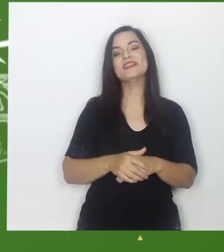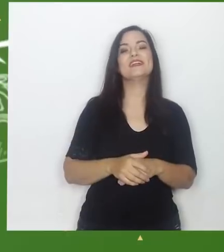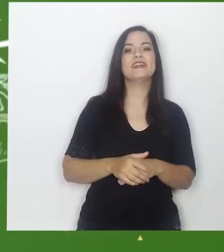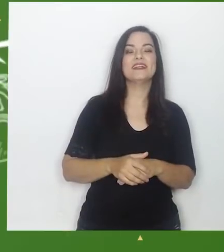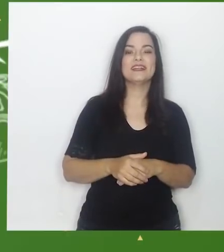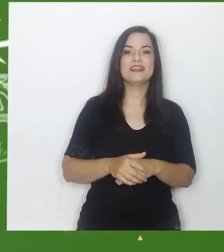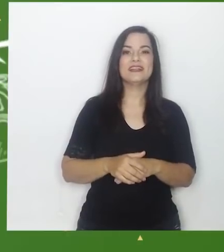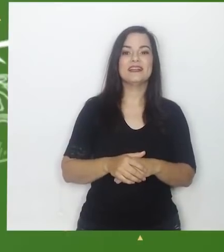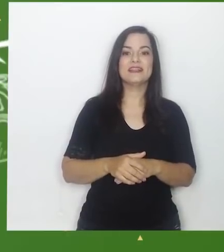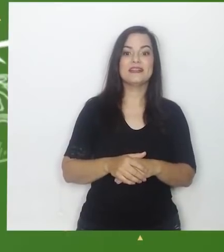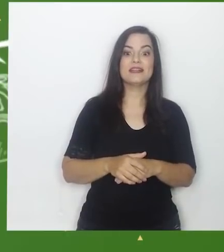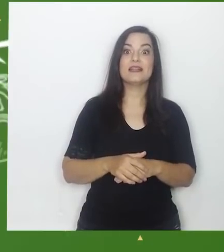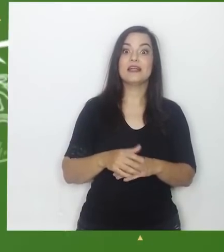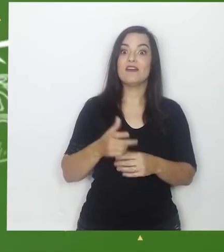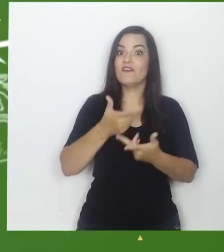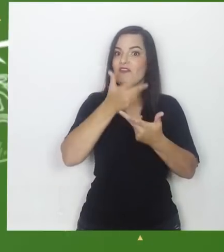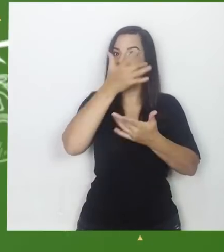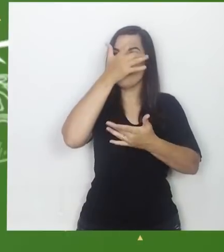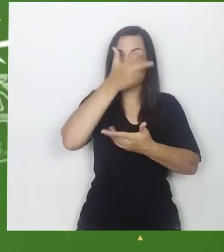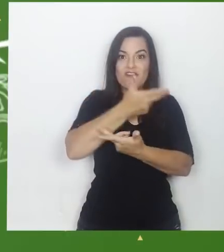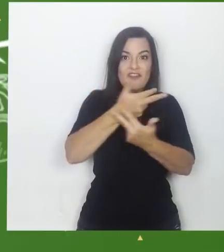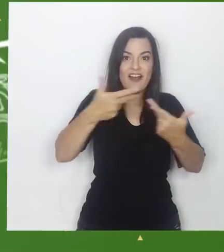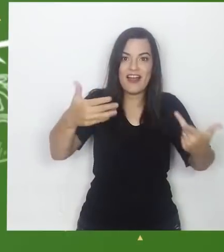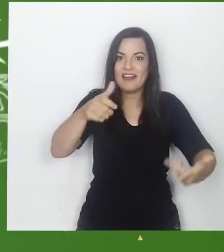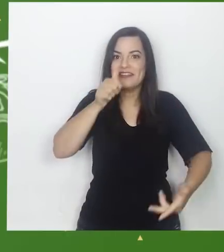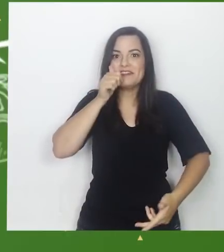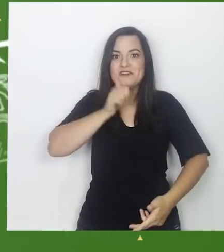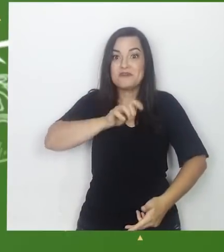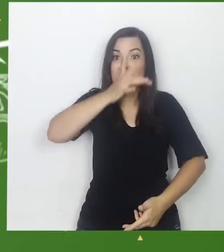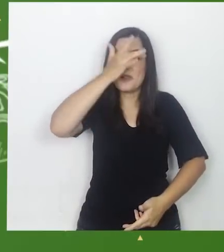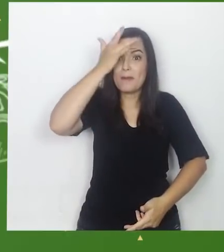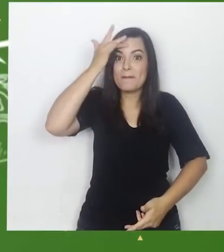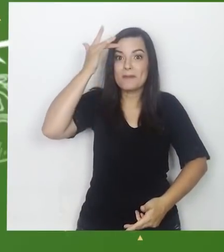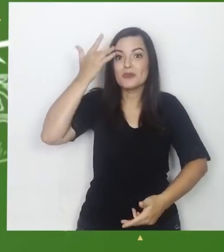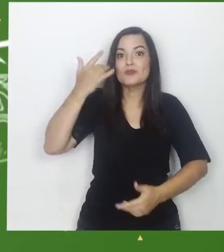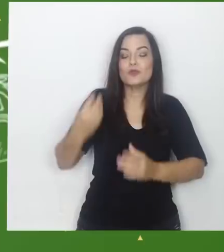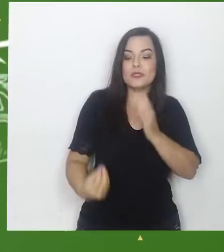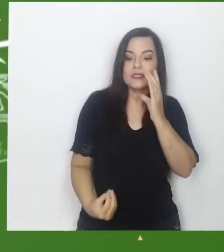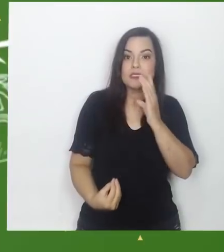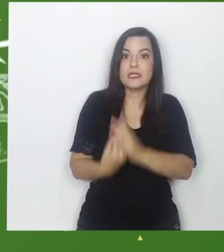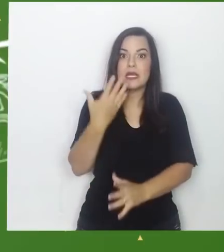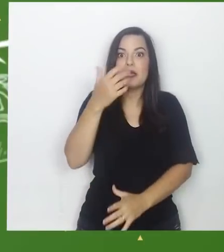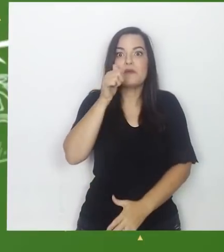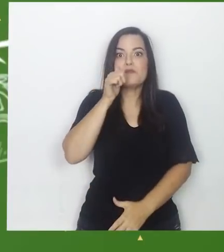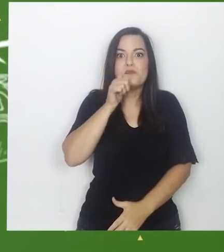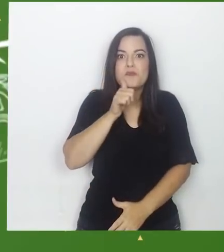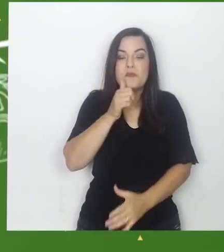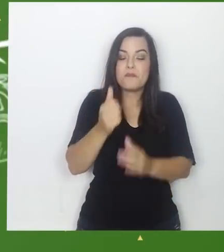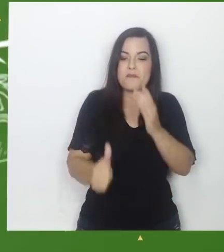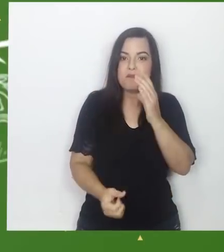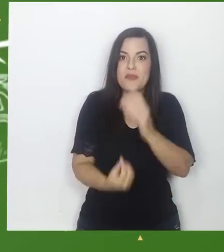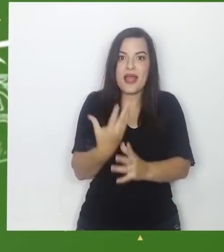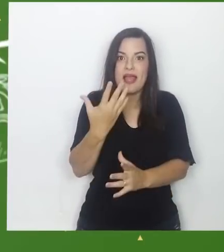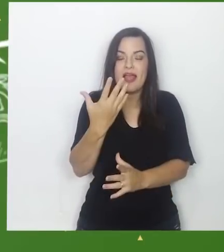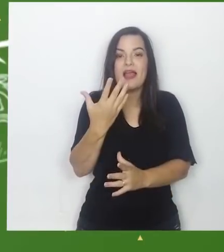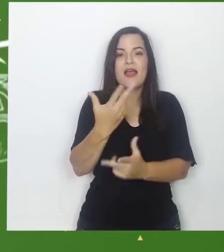ciência, passamos pelas mulheres que criaram grandes coisas para a ciência, chegamos no nosso último